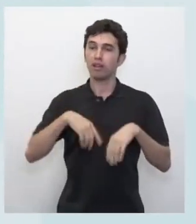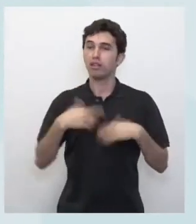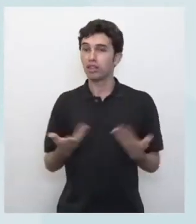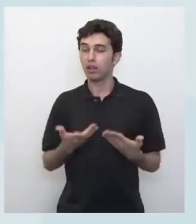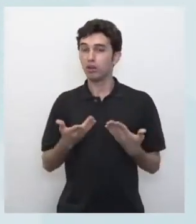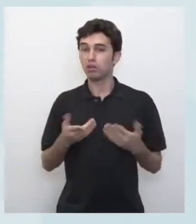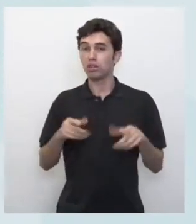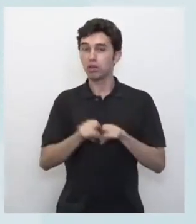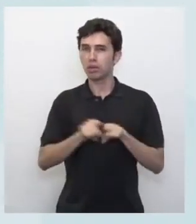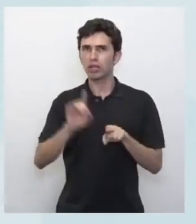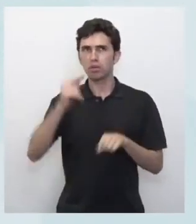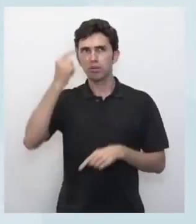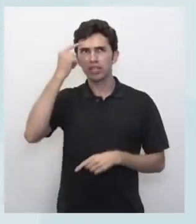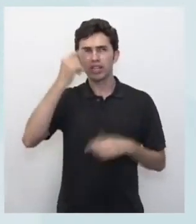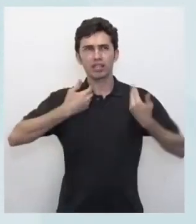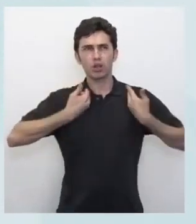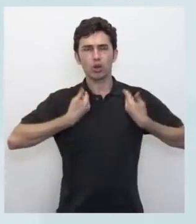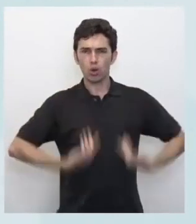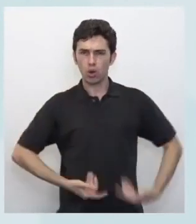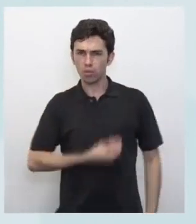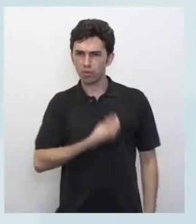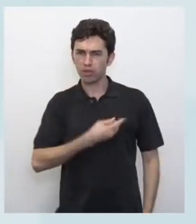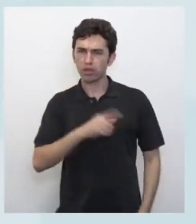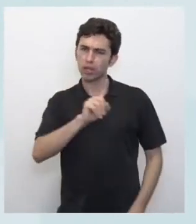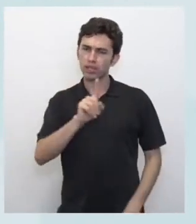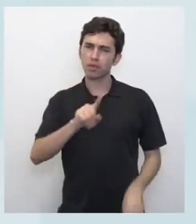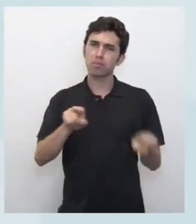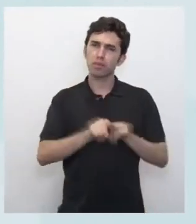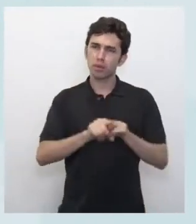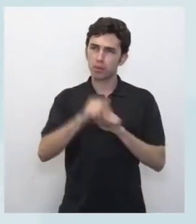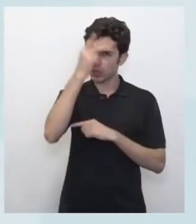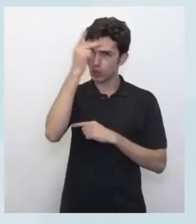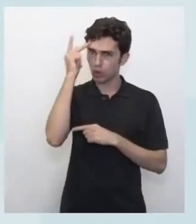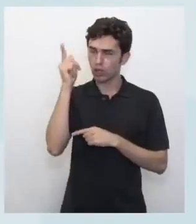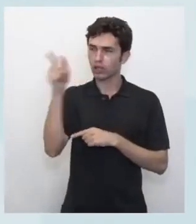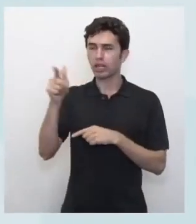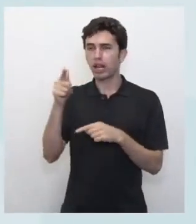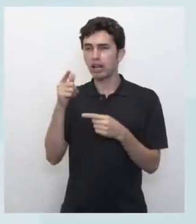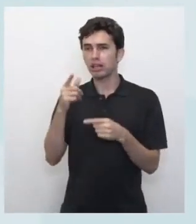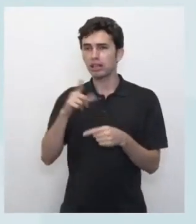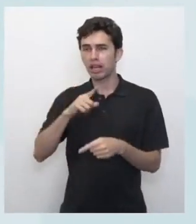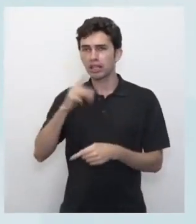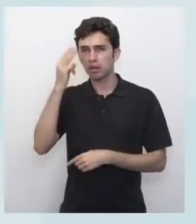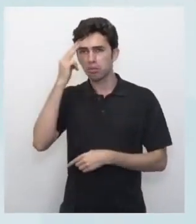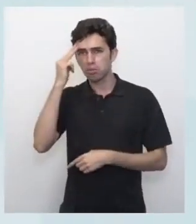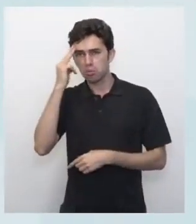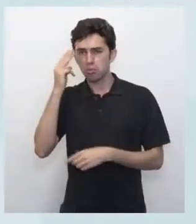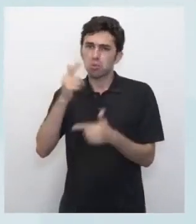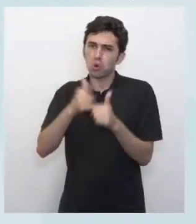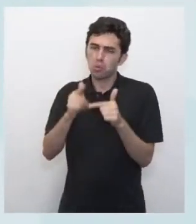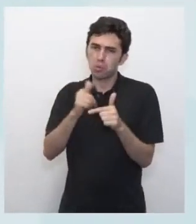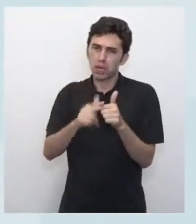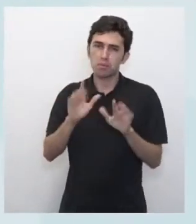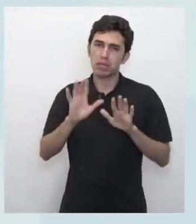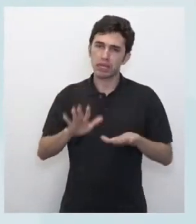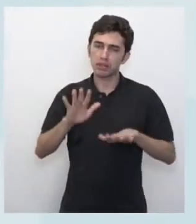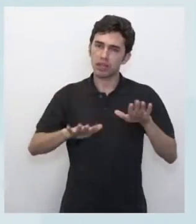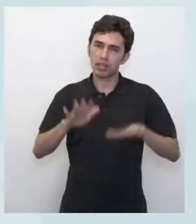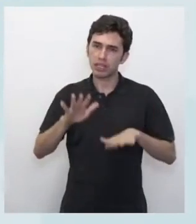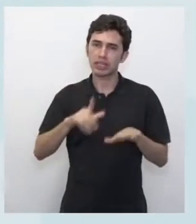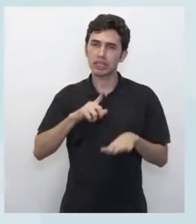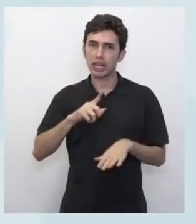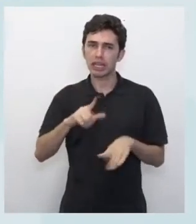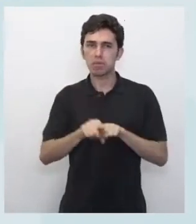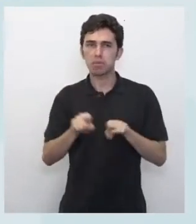questão física, mas também pessoas com problemas mentais, né, que geralmente alguns apresentam algum tipo, né, de